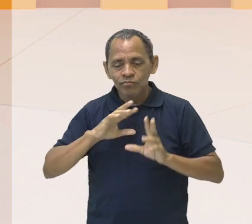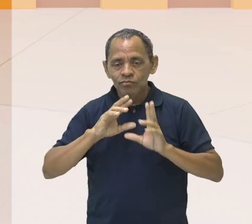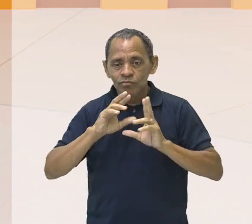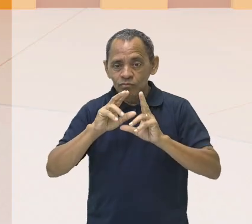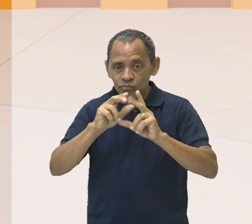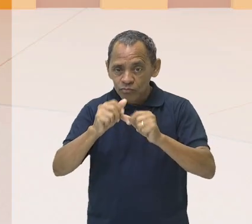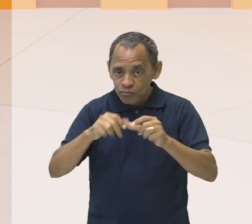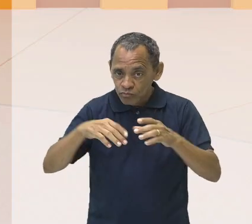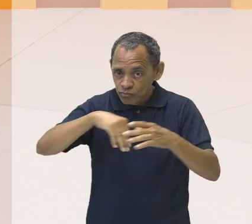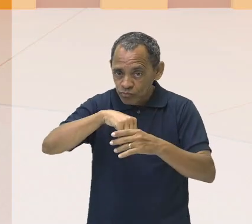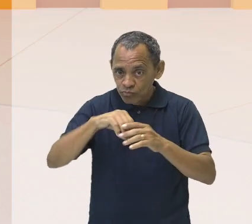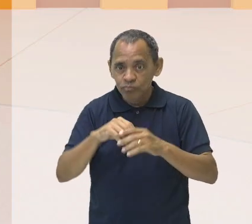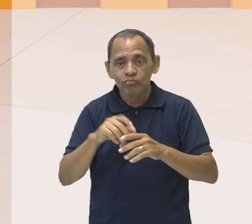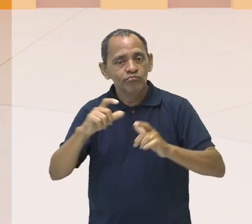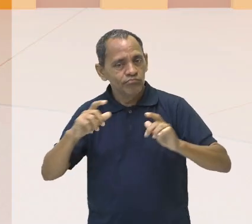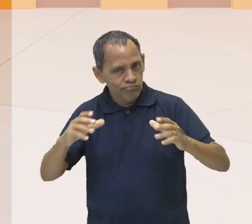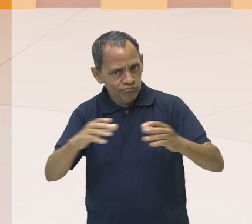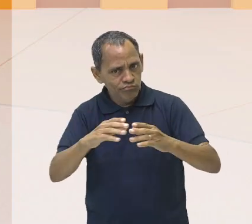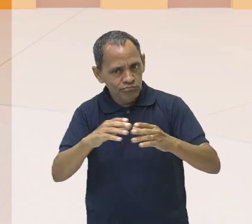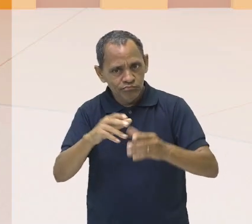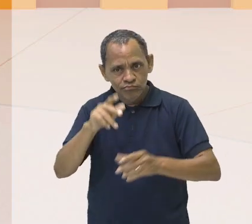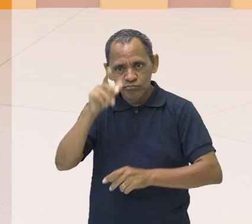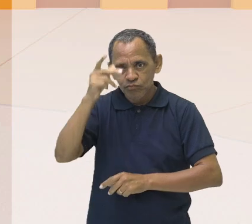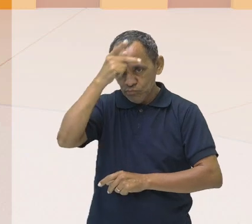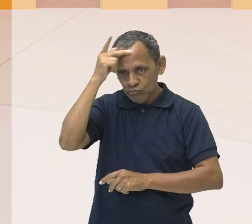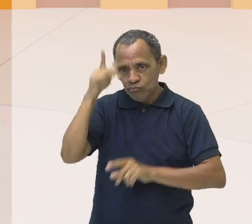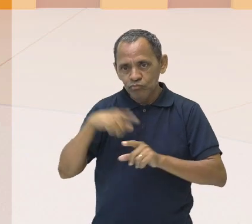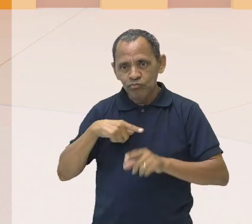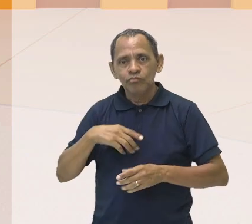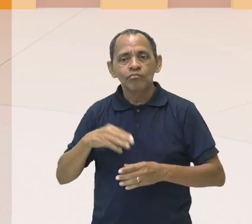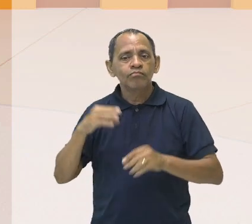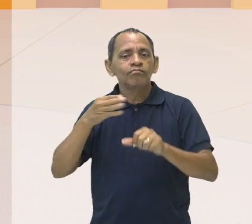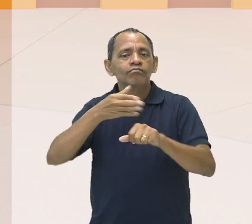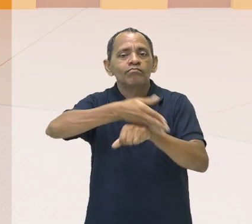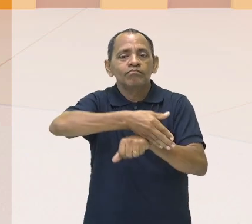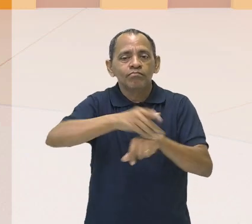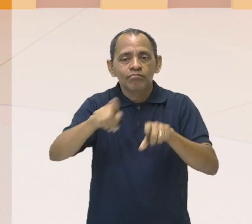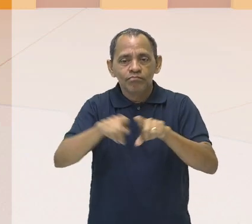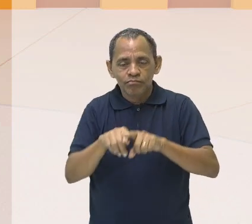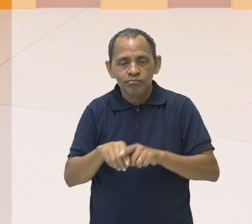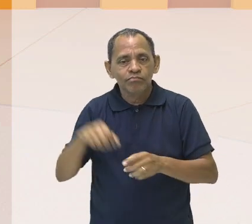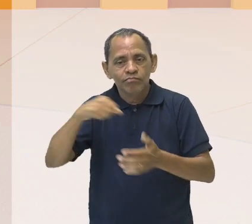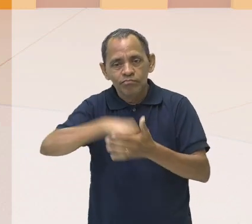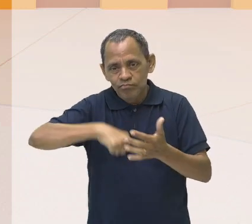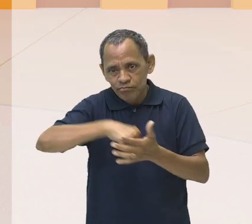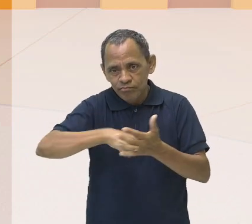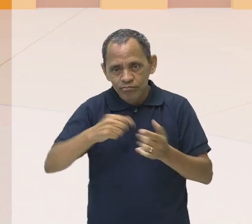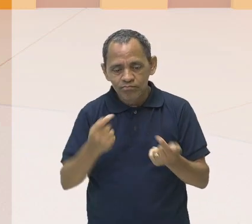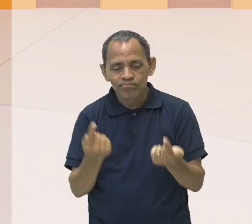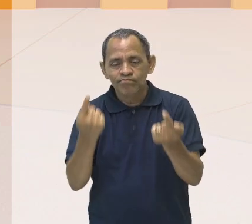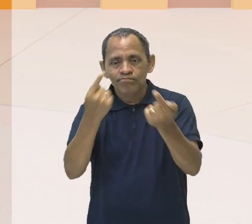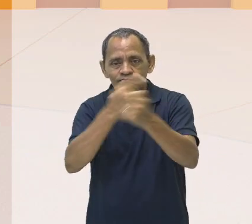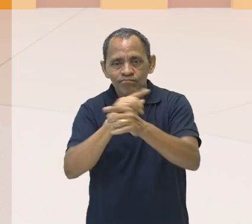estavam inseridas nesse processo para justamente lutarem em prol da libertação